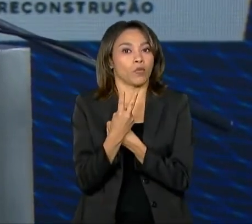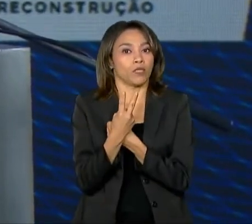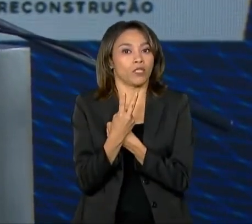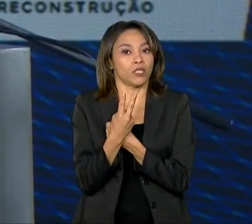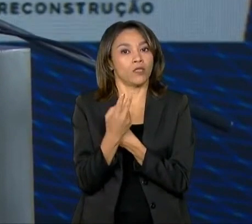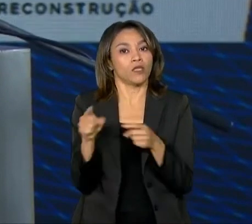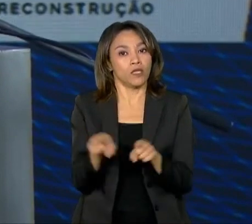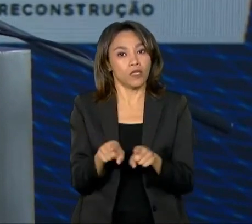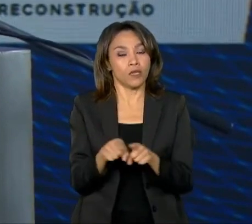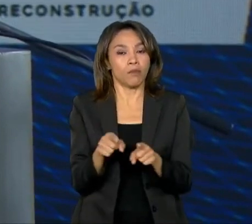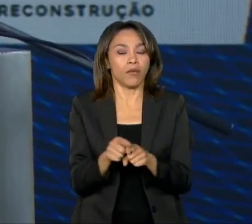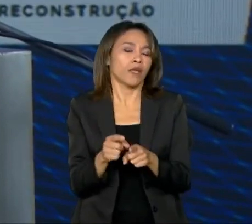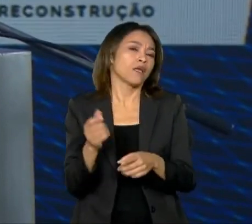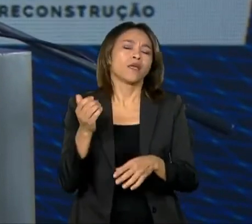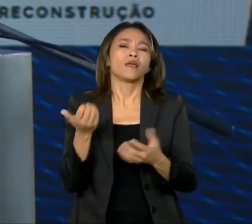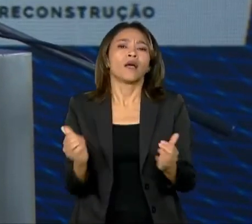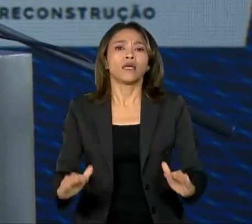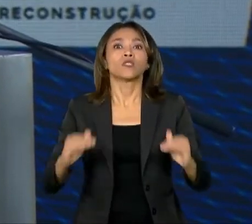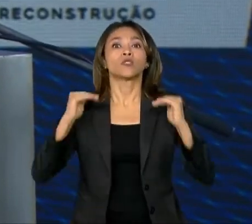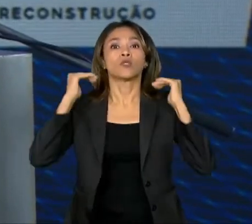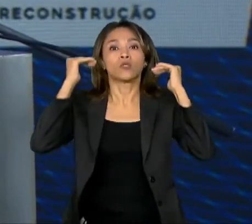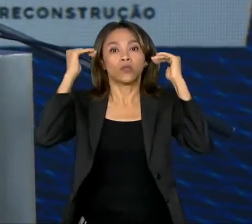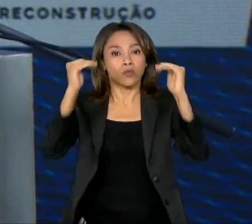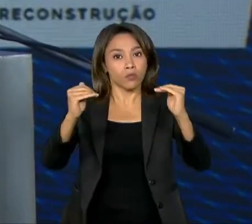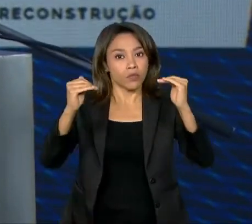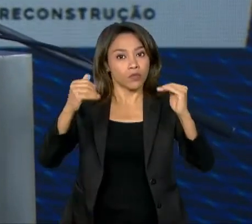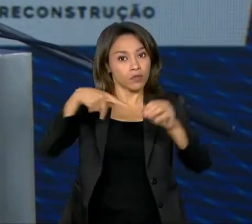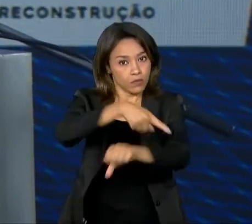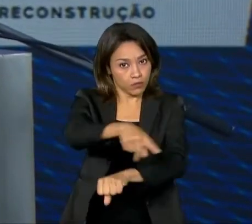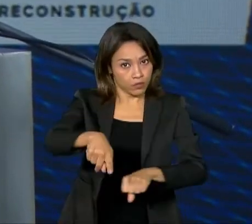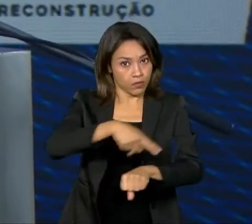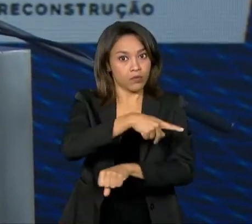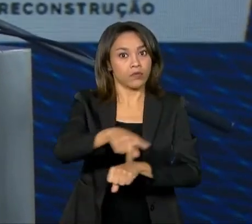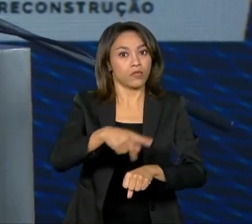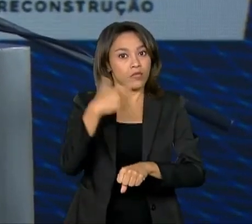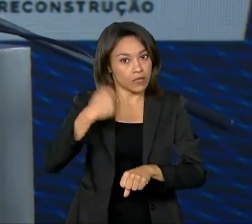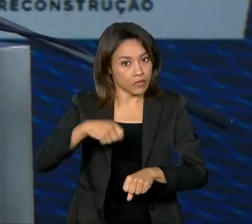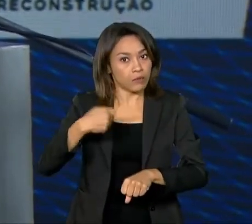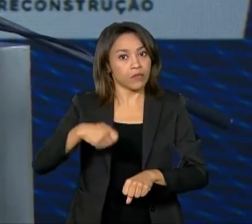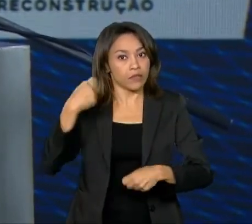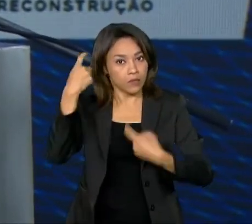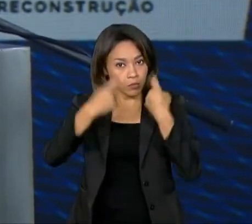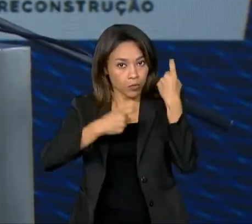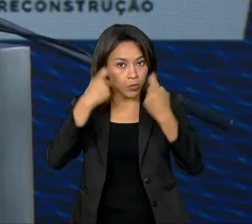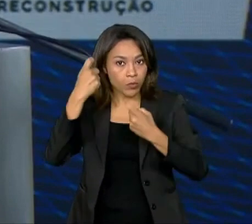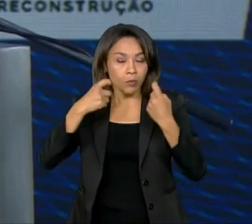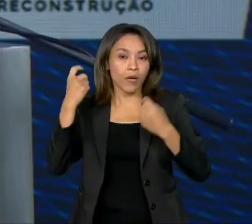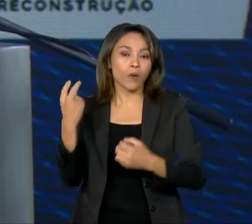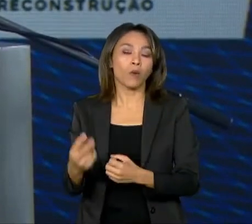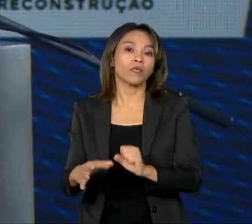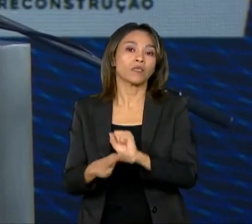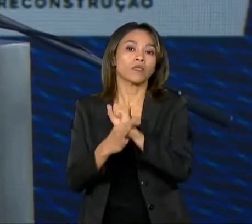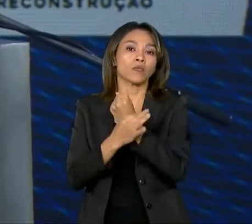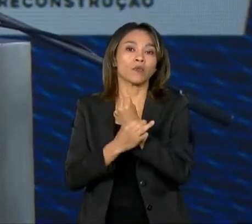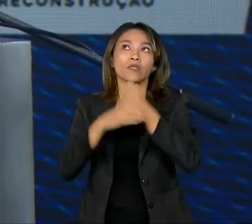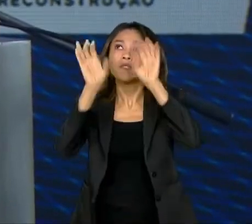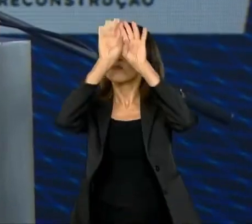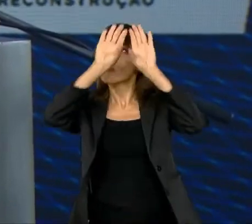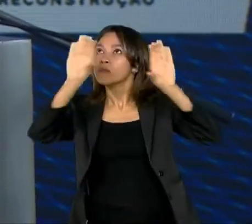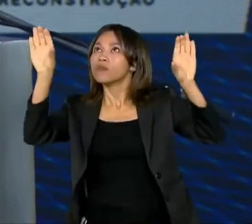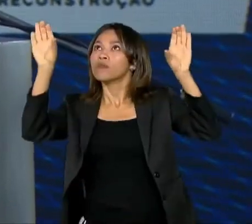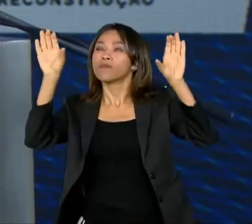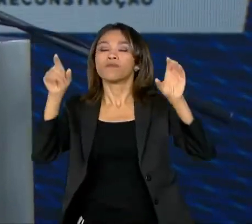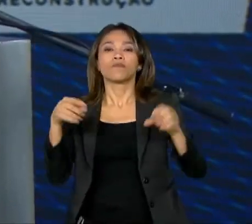povo tem que se preocupar com o seu espaço aéreo tem que se preocupar com a sua riqueza mineral